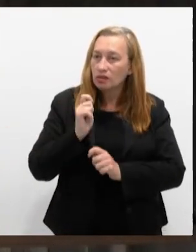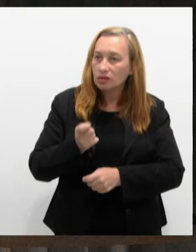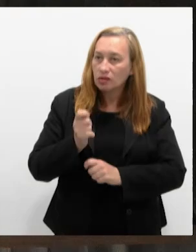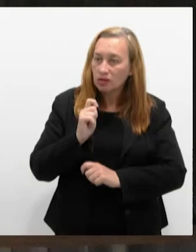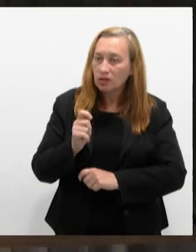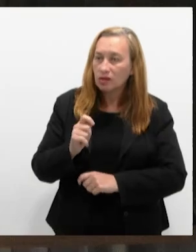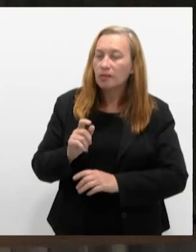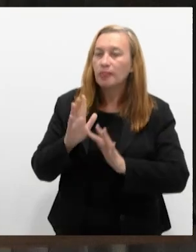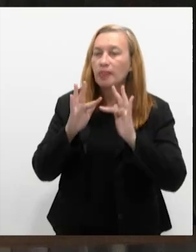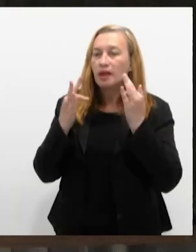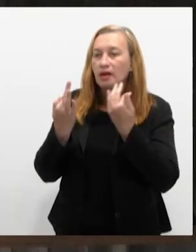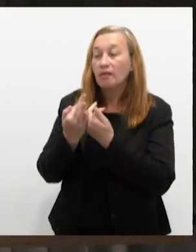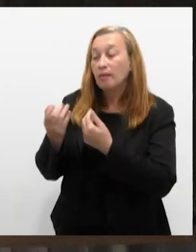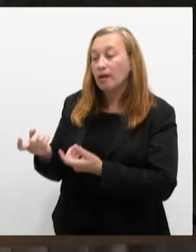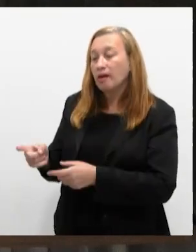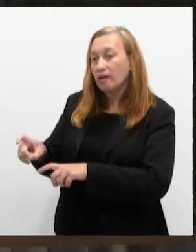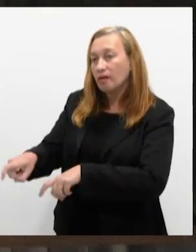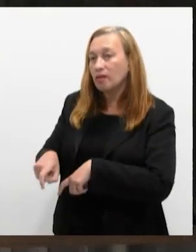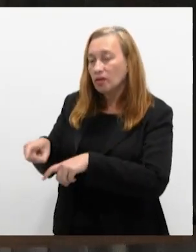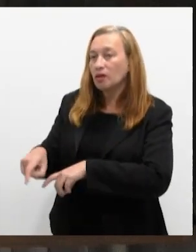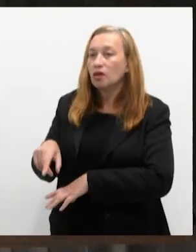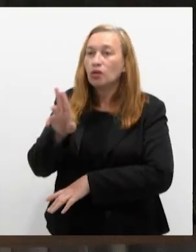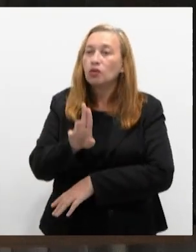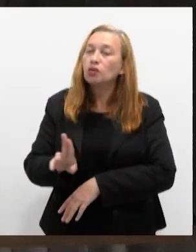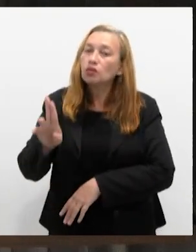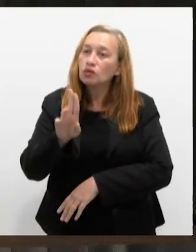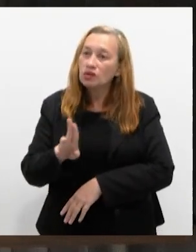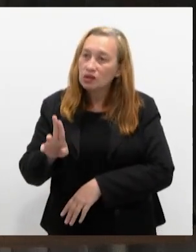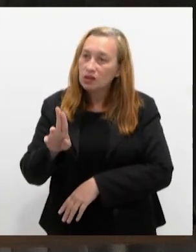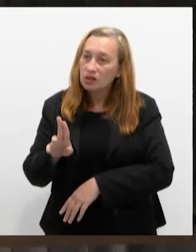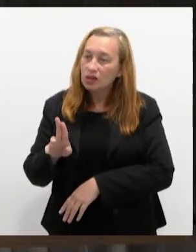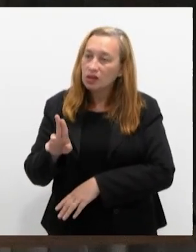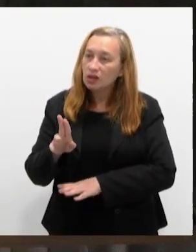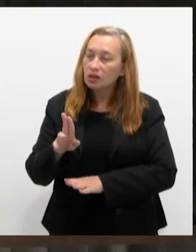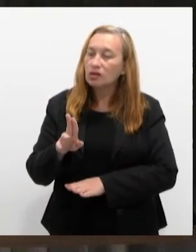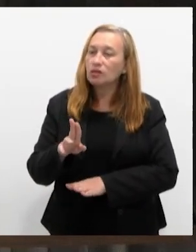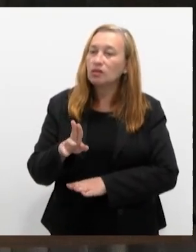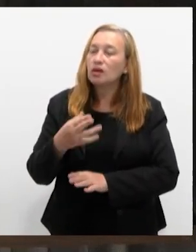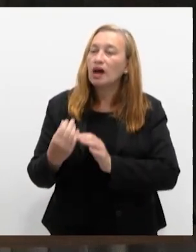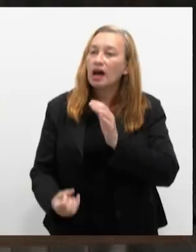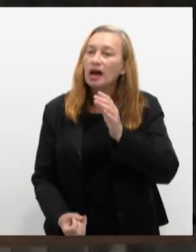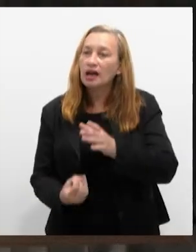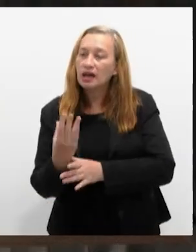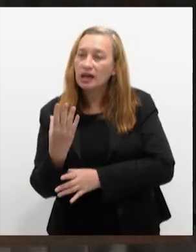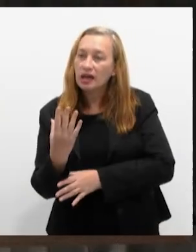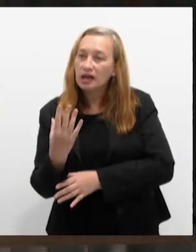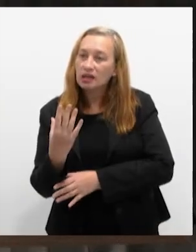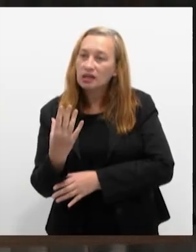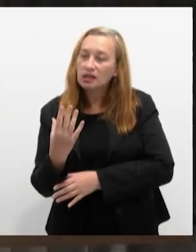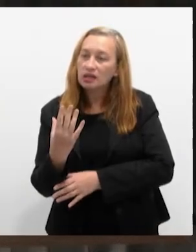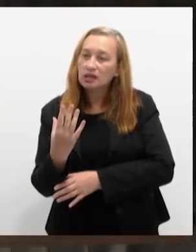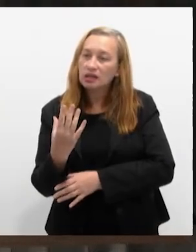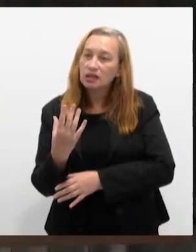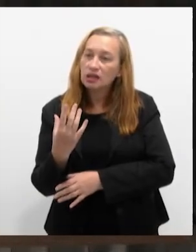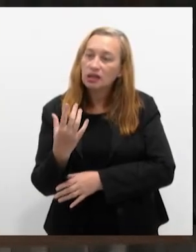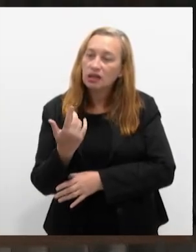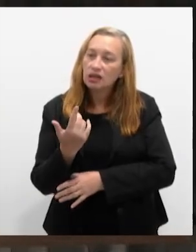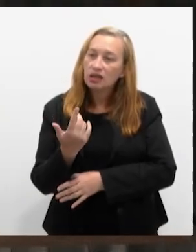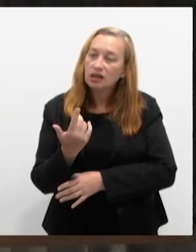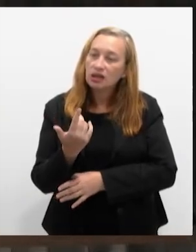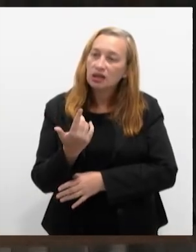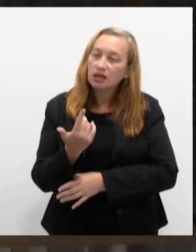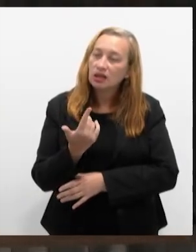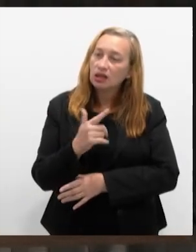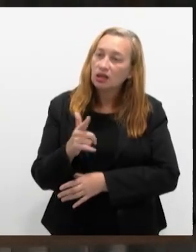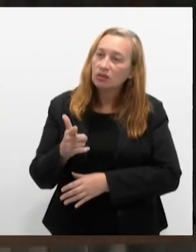agricultura familiar, usando como pretexto a criação sem aumento de despesa. E como